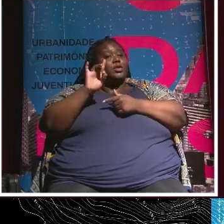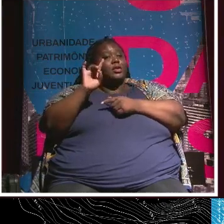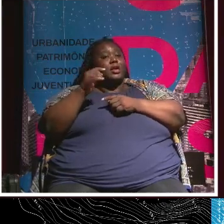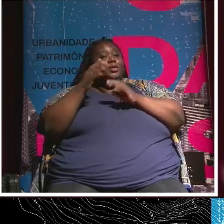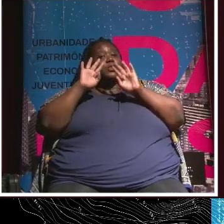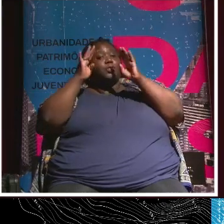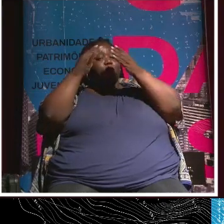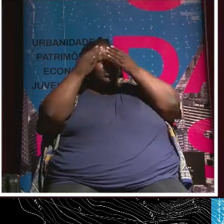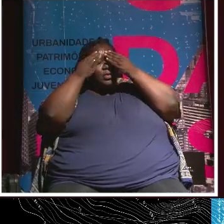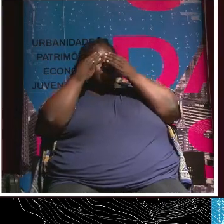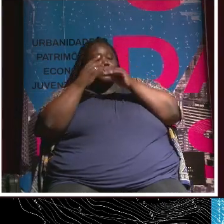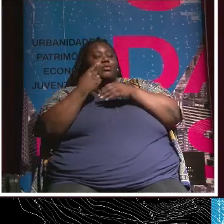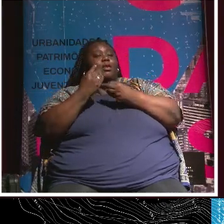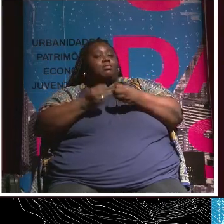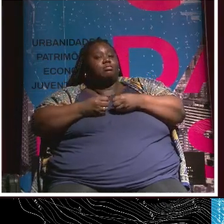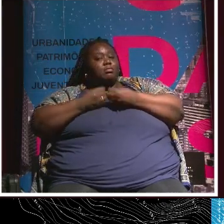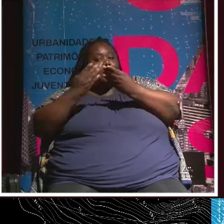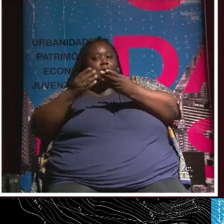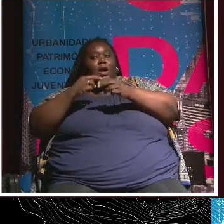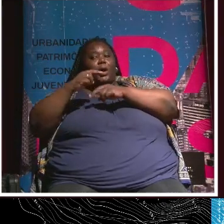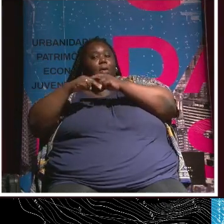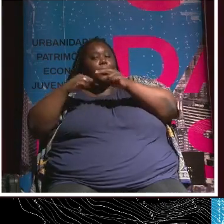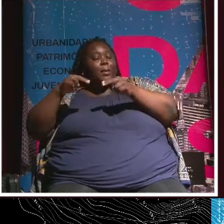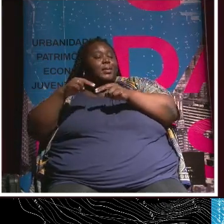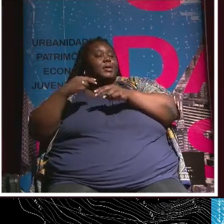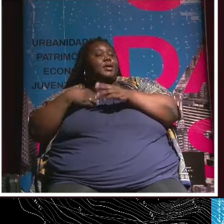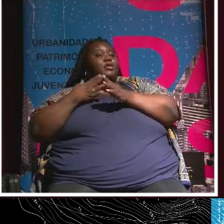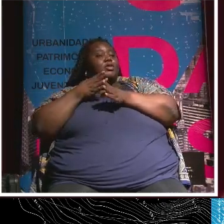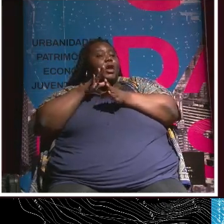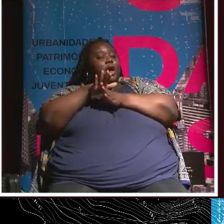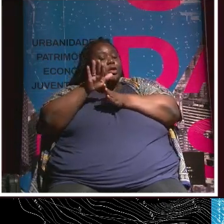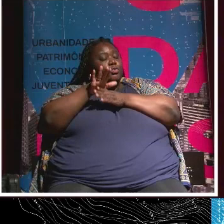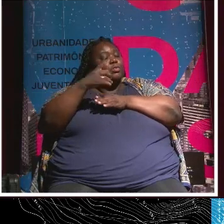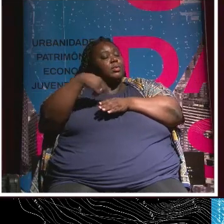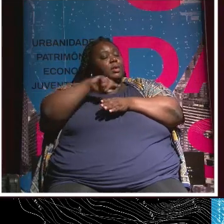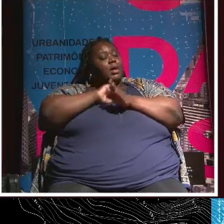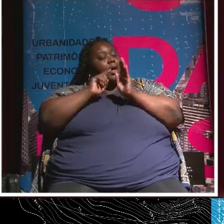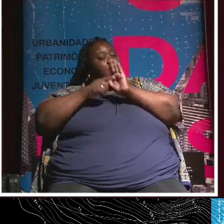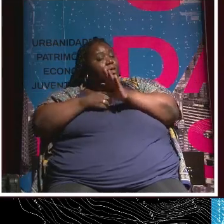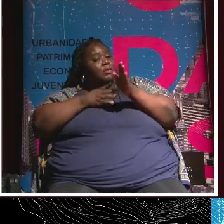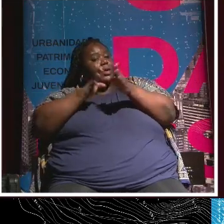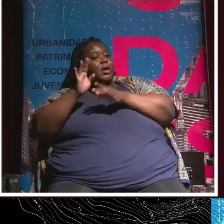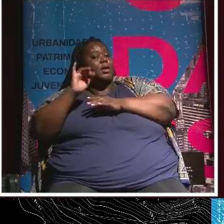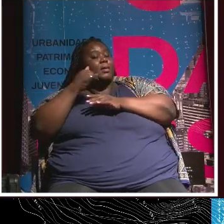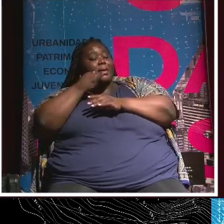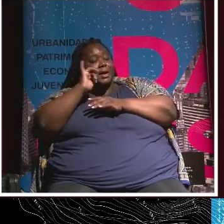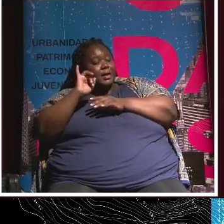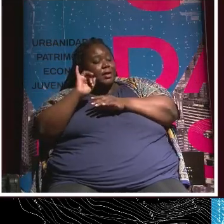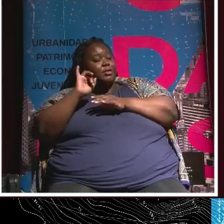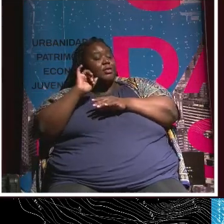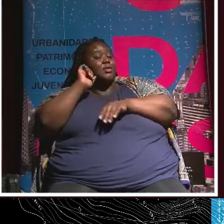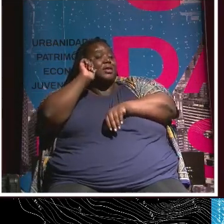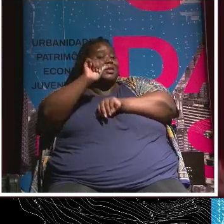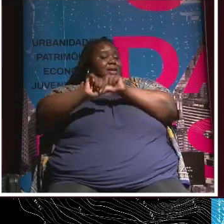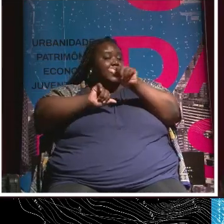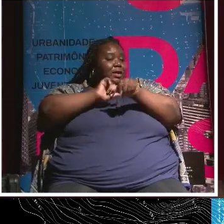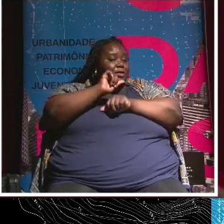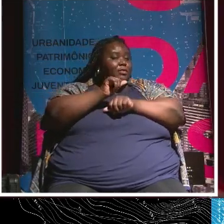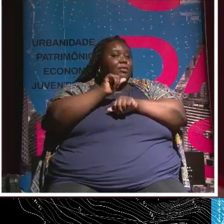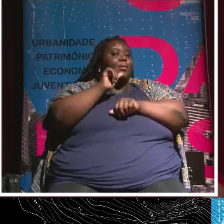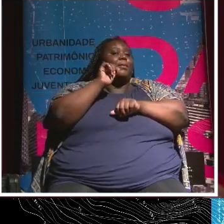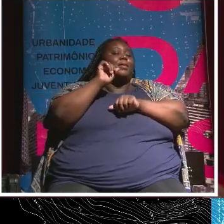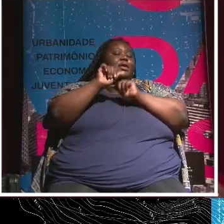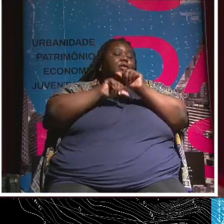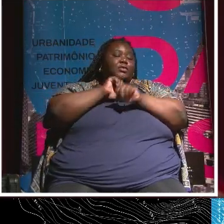orixás forem bem alimentados e nos ajudarem a caminhar com energia, nós temos que transformar a escuta em controle